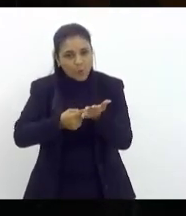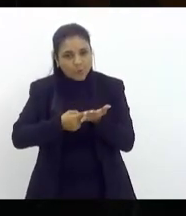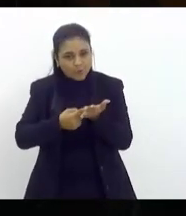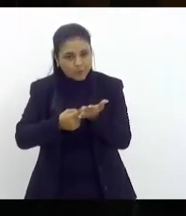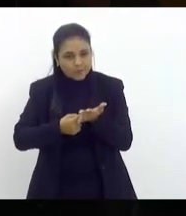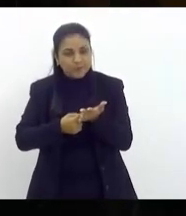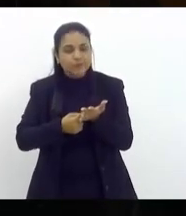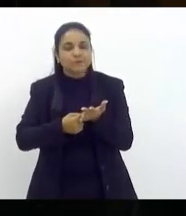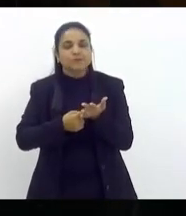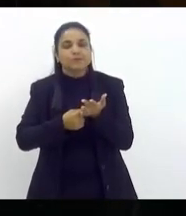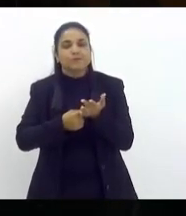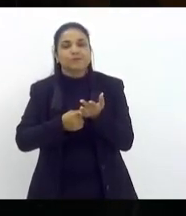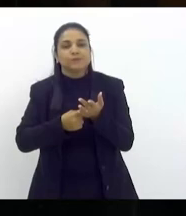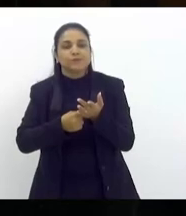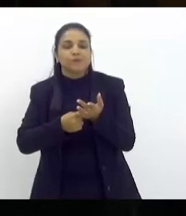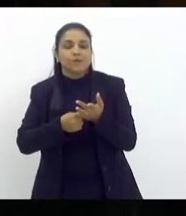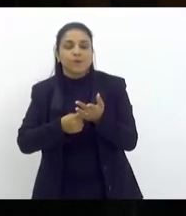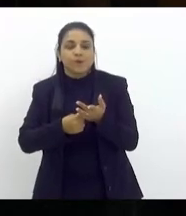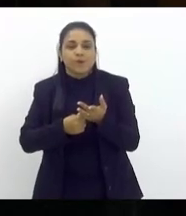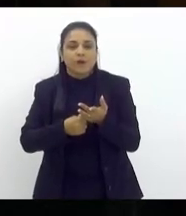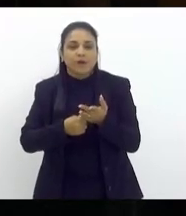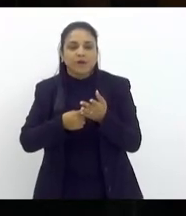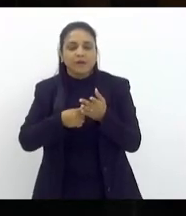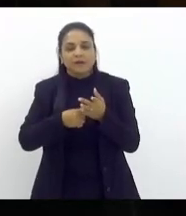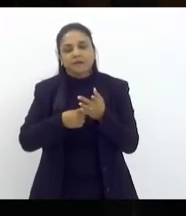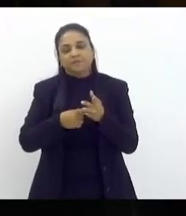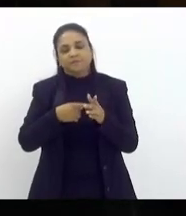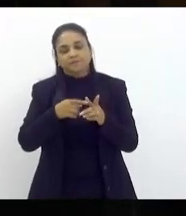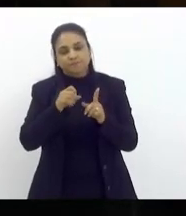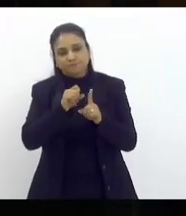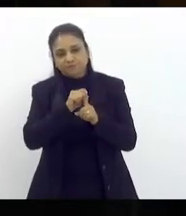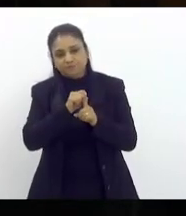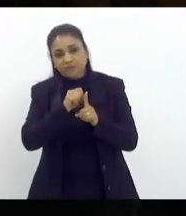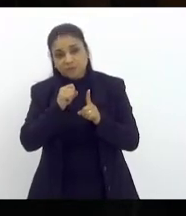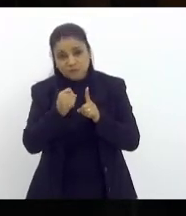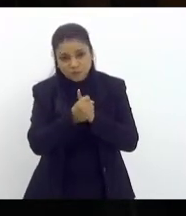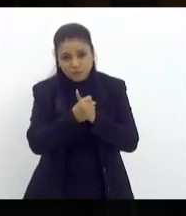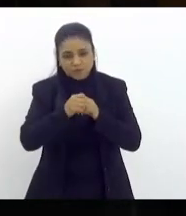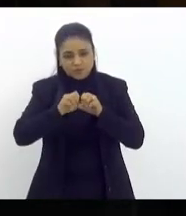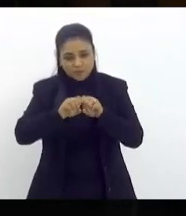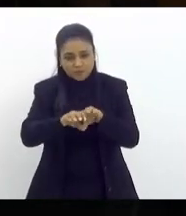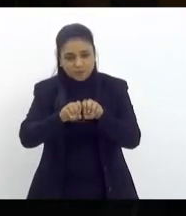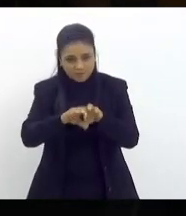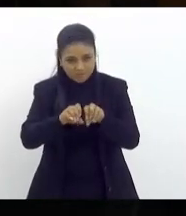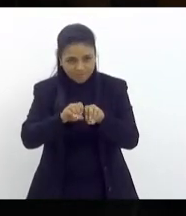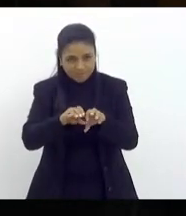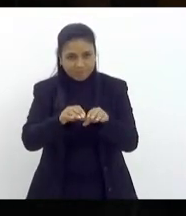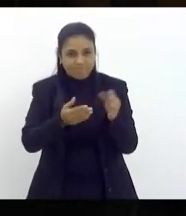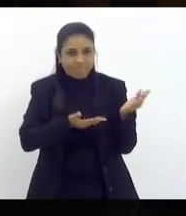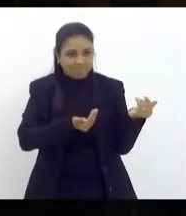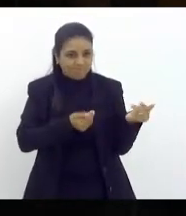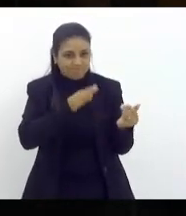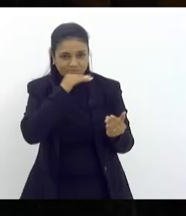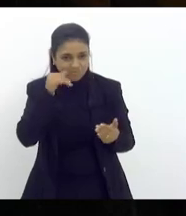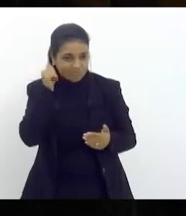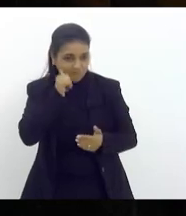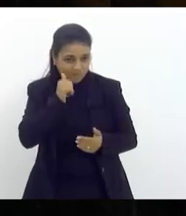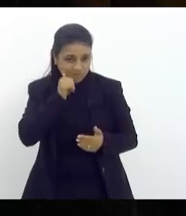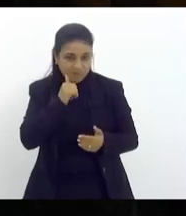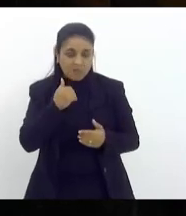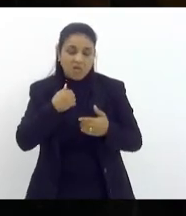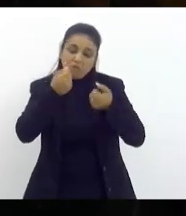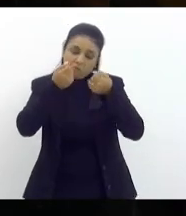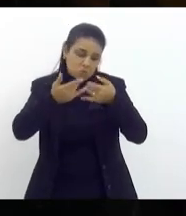socioeducativo feminino não chegou não mandou e nem sequer se explicou porque não estaria presente na audiência